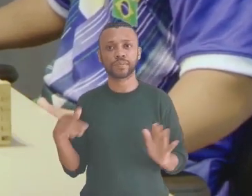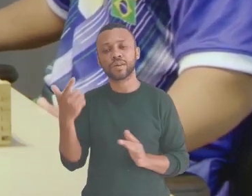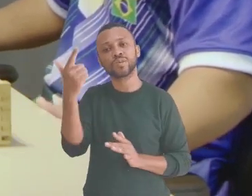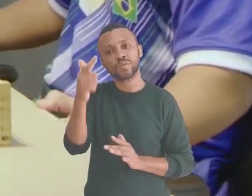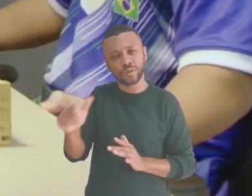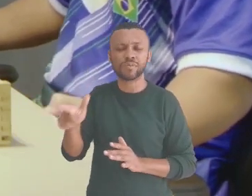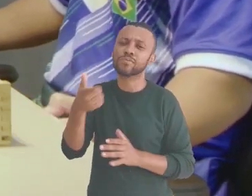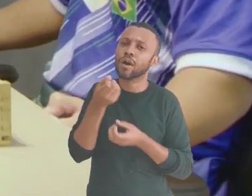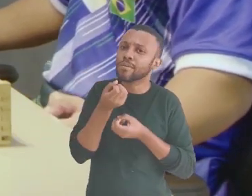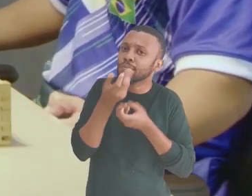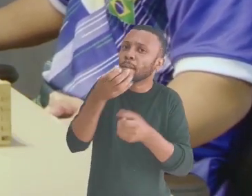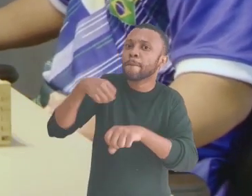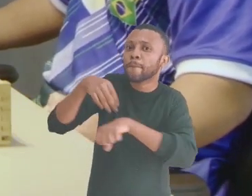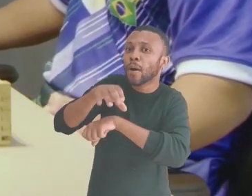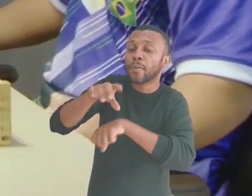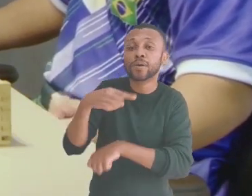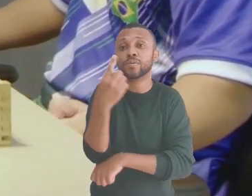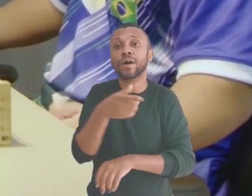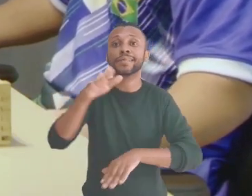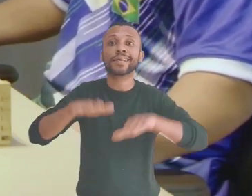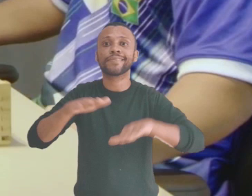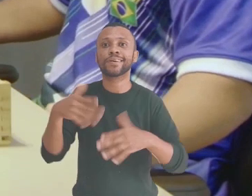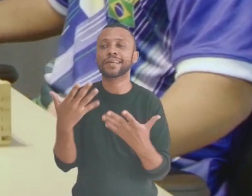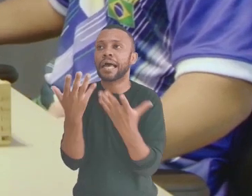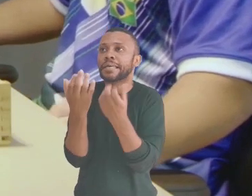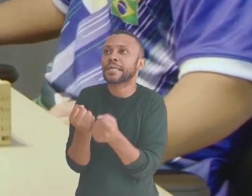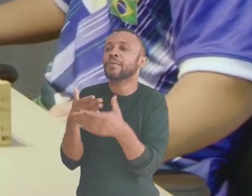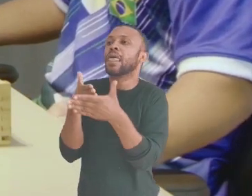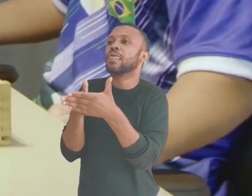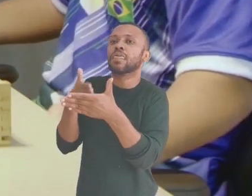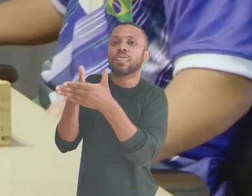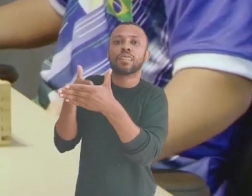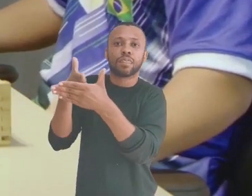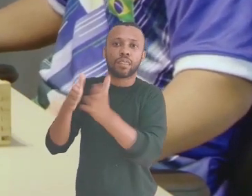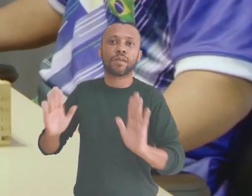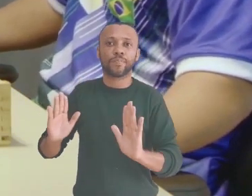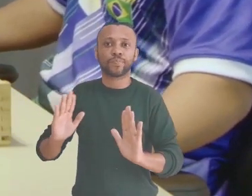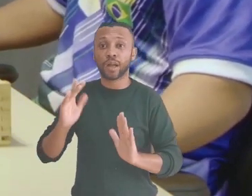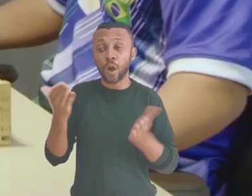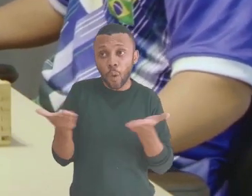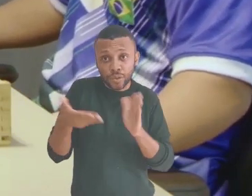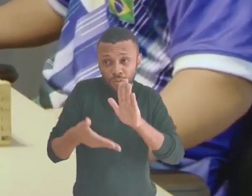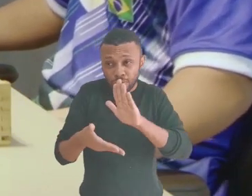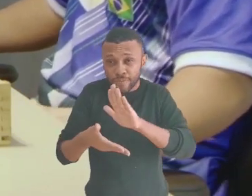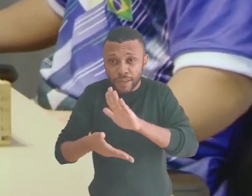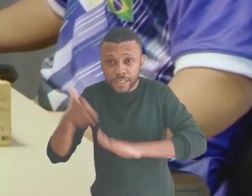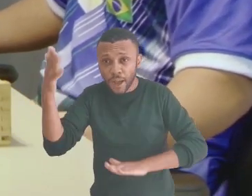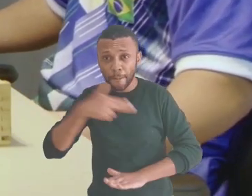do lado de lá. Nós aqui nos impomos as limitações. Tá? Então, eu não vou lá para a China porque eu não sei